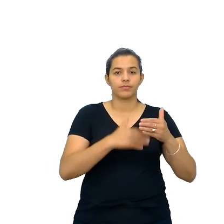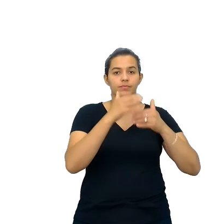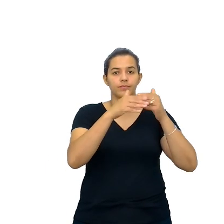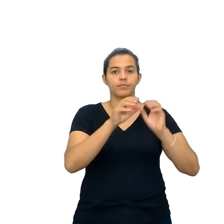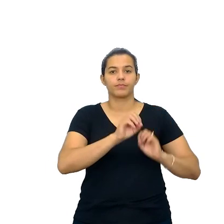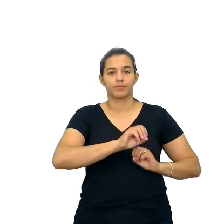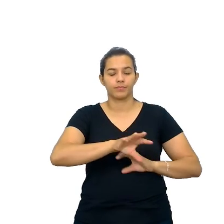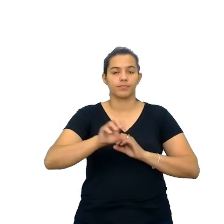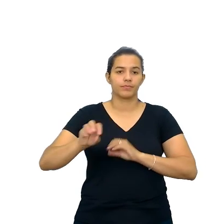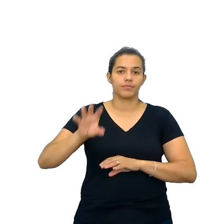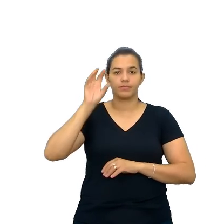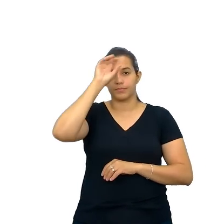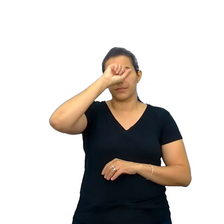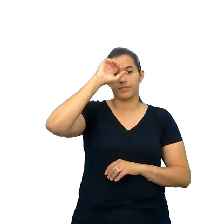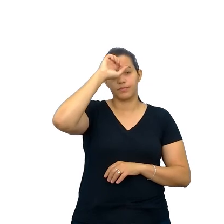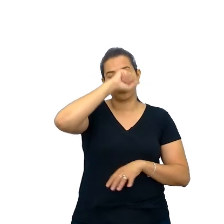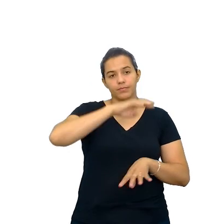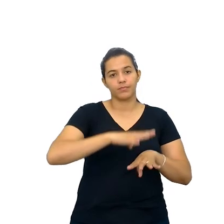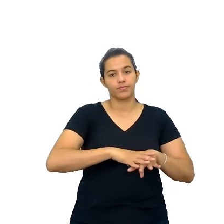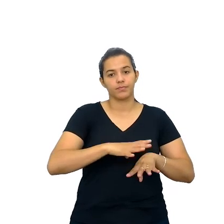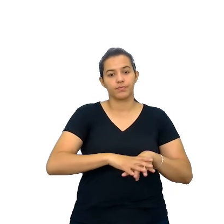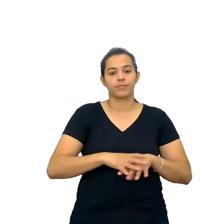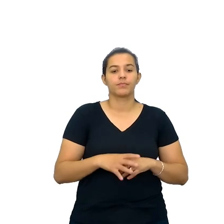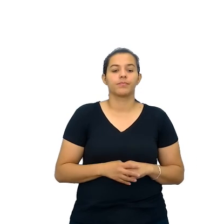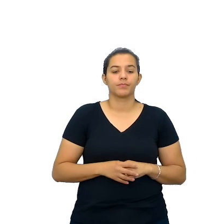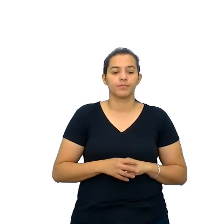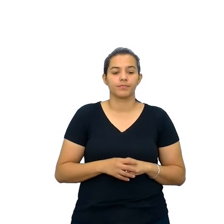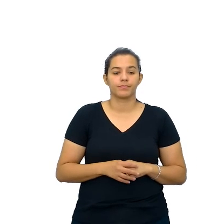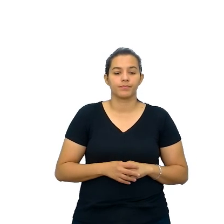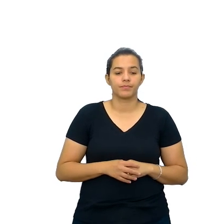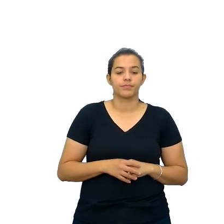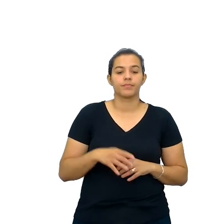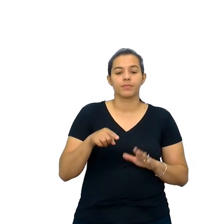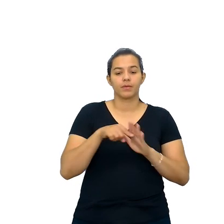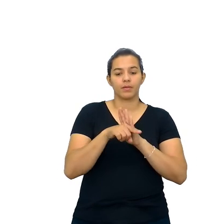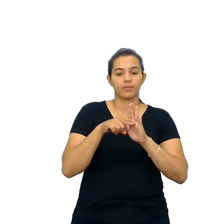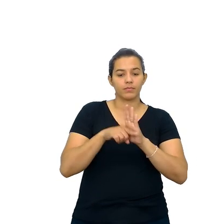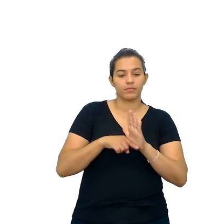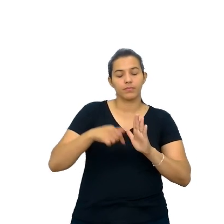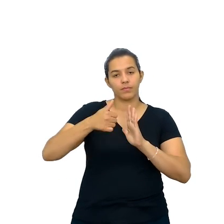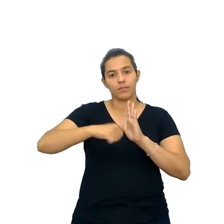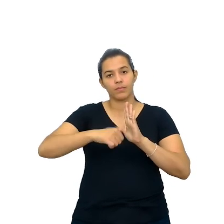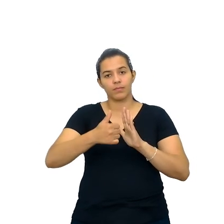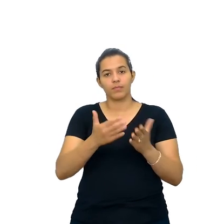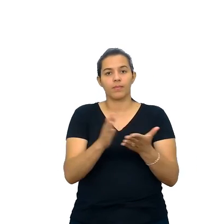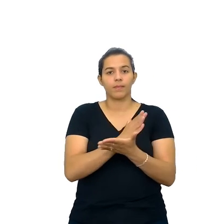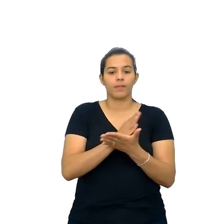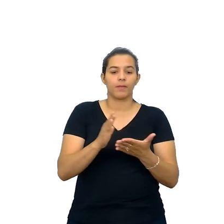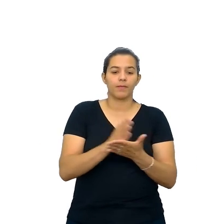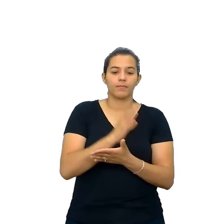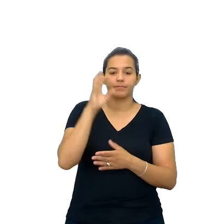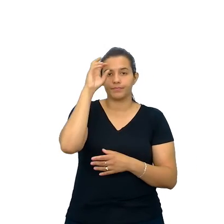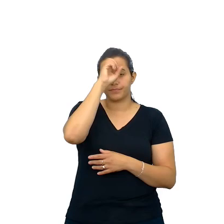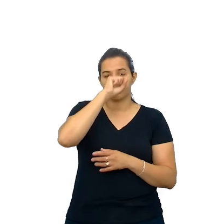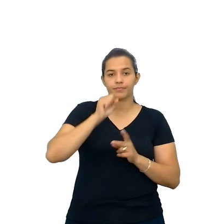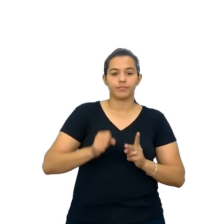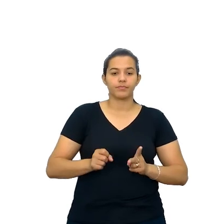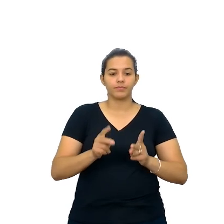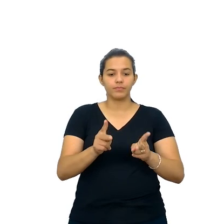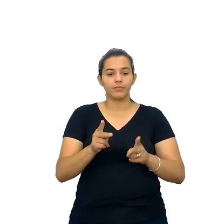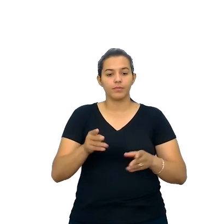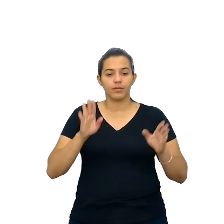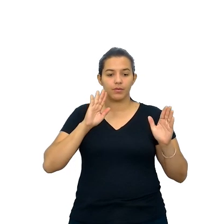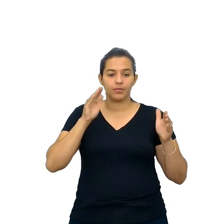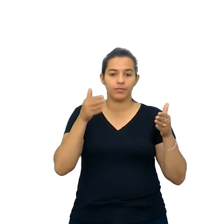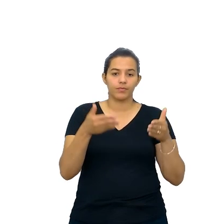de ensino e aprendizagem de matemática e analisamos algumas atividades do Aprender Sempre, focando